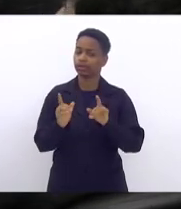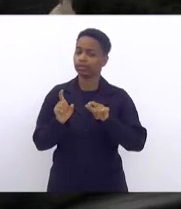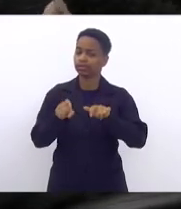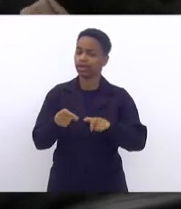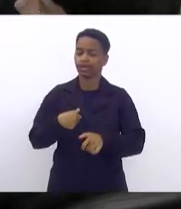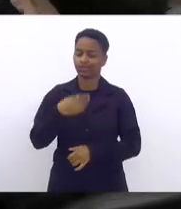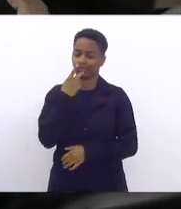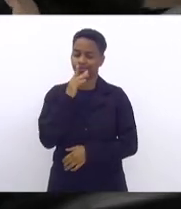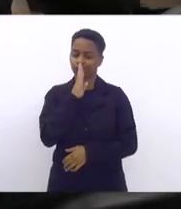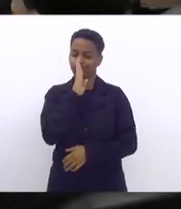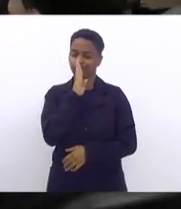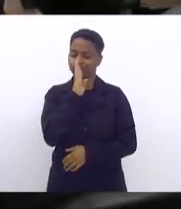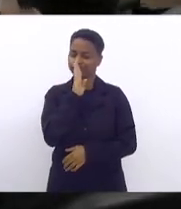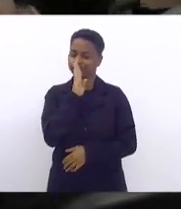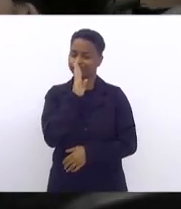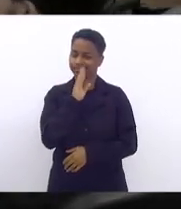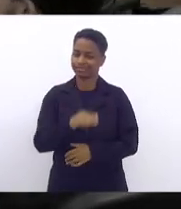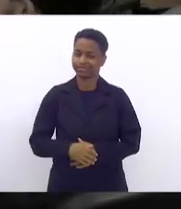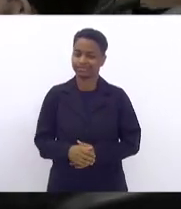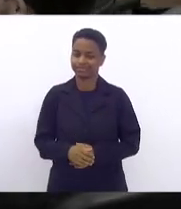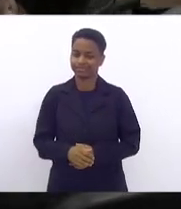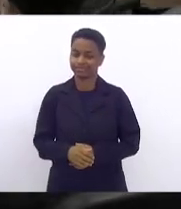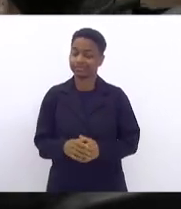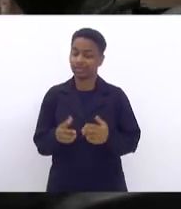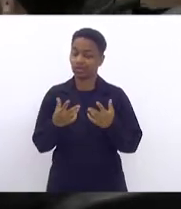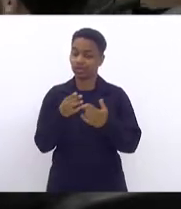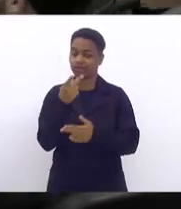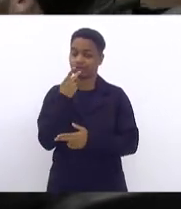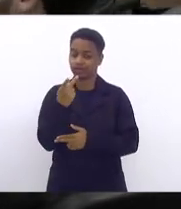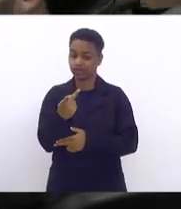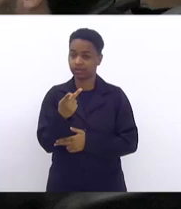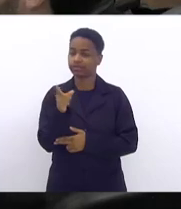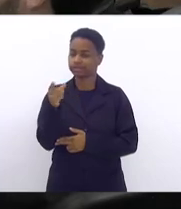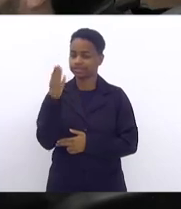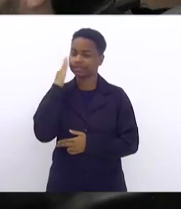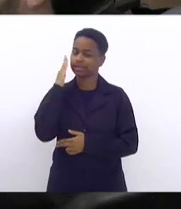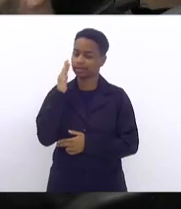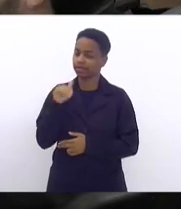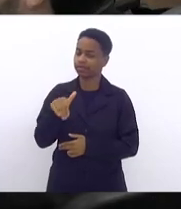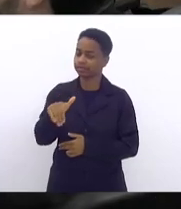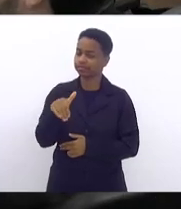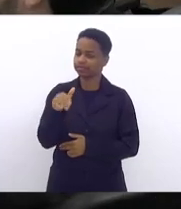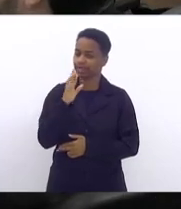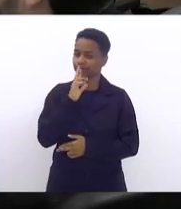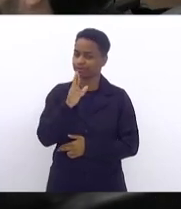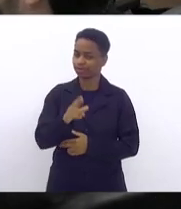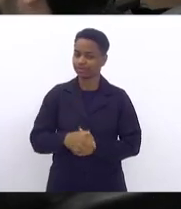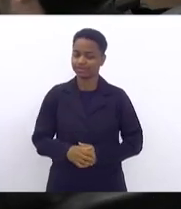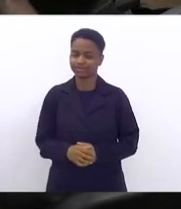declinar. Como diz ele, brevemente se saberá essa resposta.